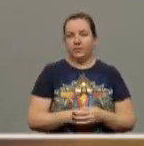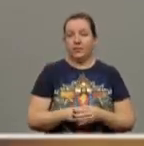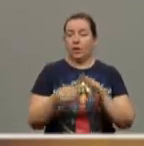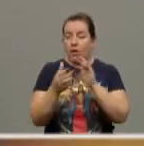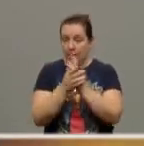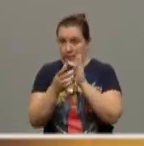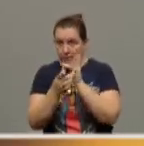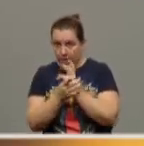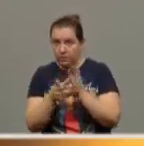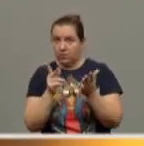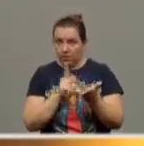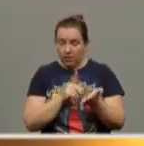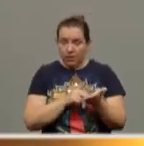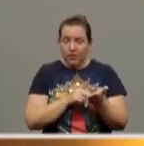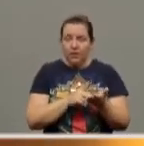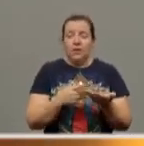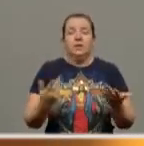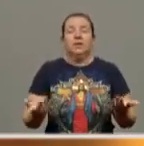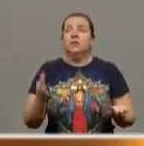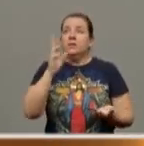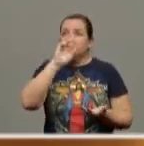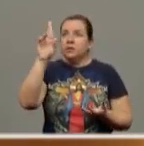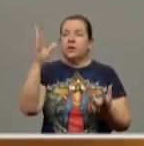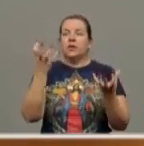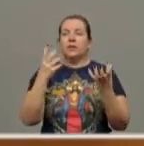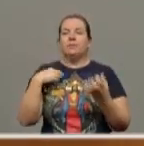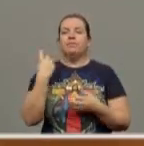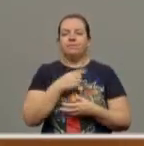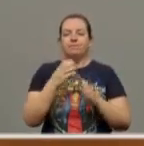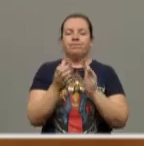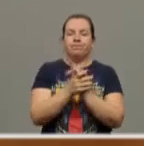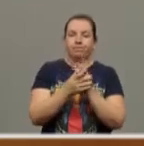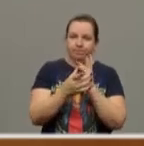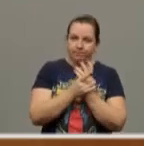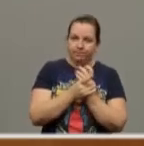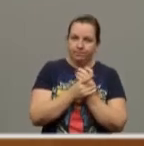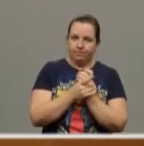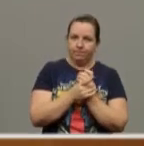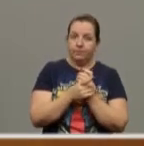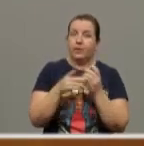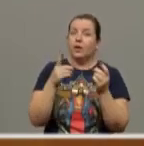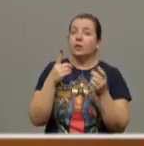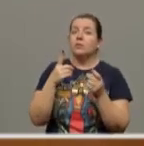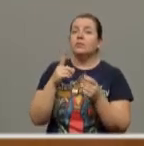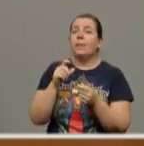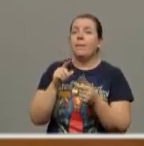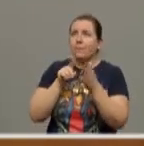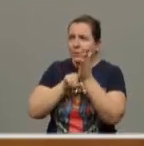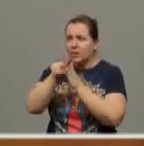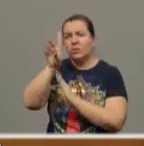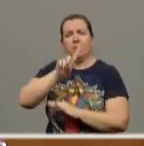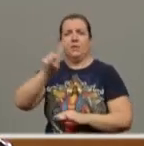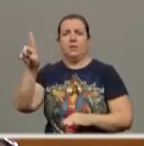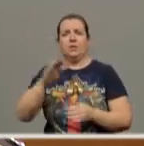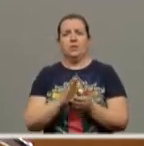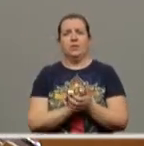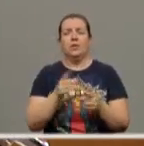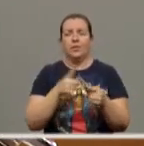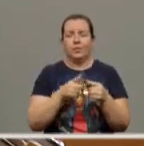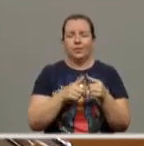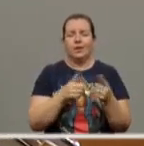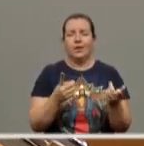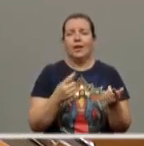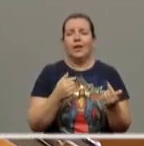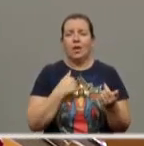casamento nosso mesmo? O Senhor quer que nós nos casemos? O que, que custa perguntar para Deus? Eu creio que na outra vez que eu